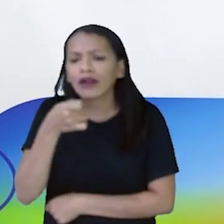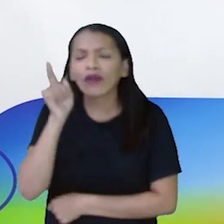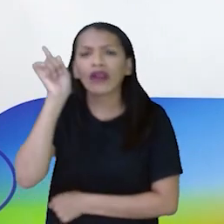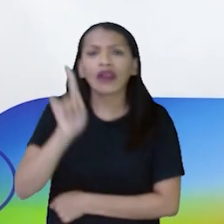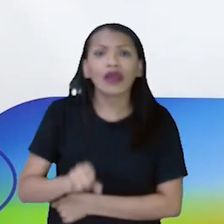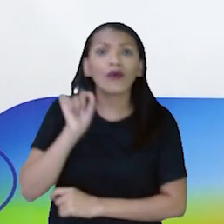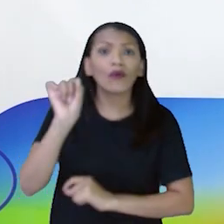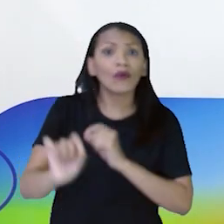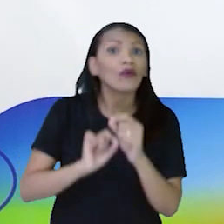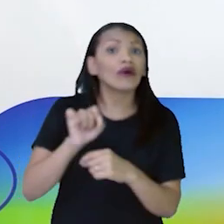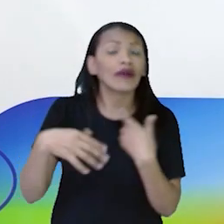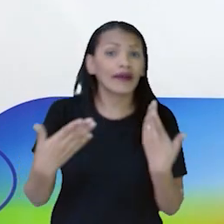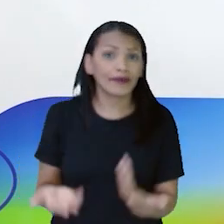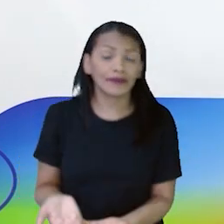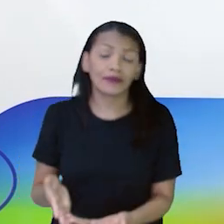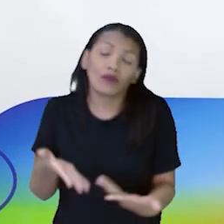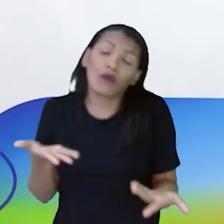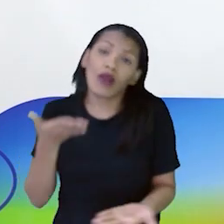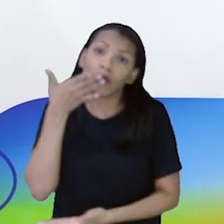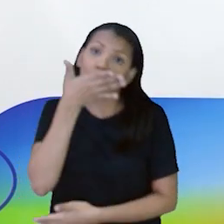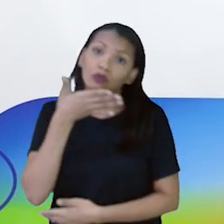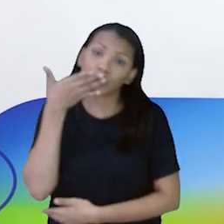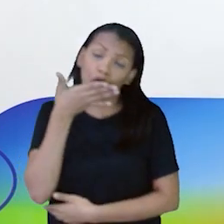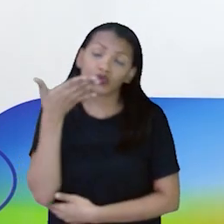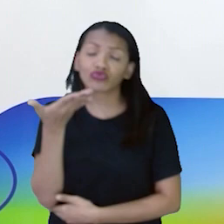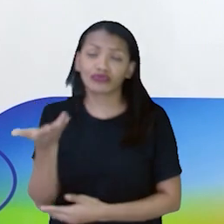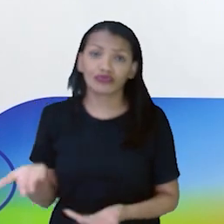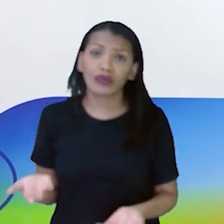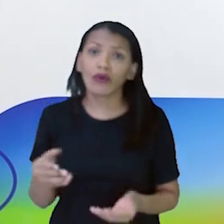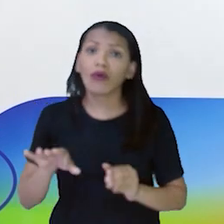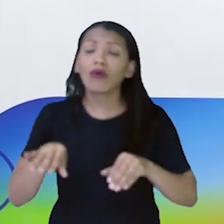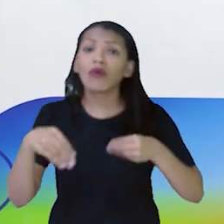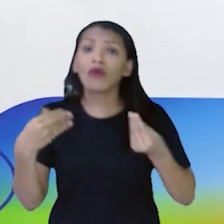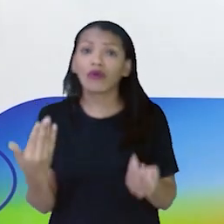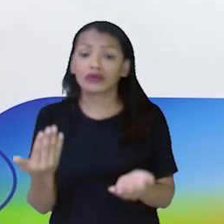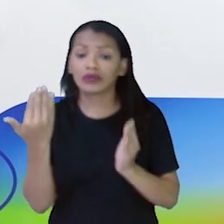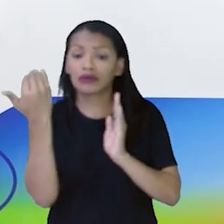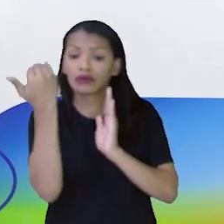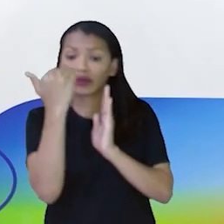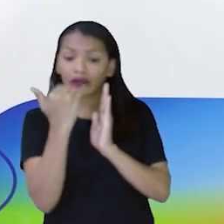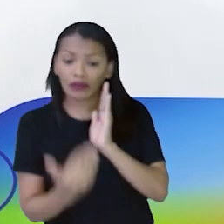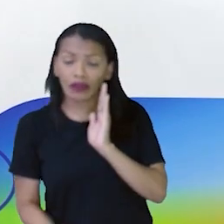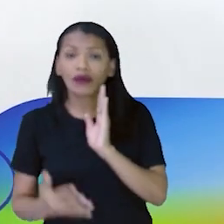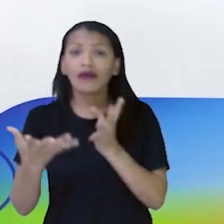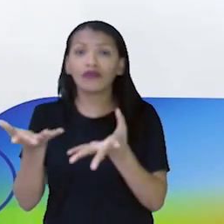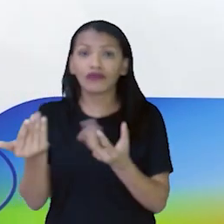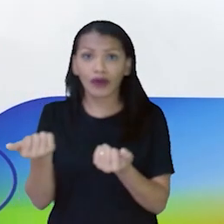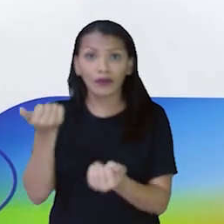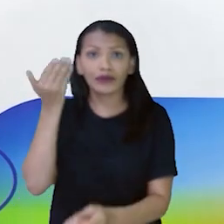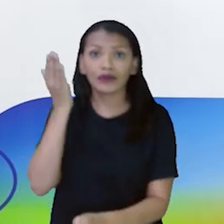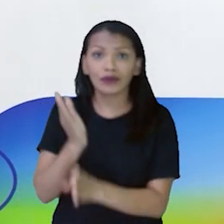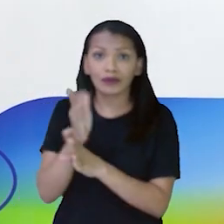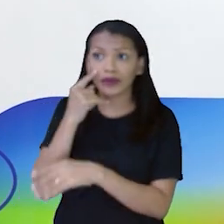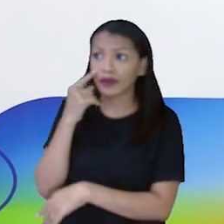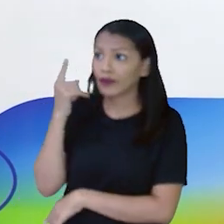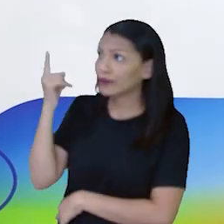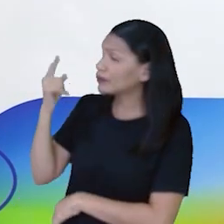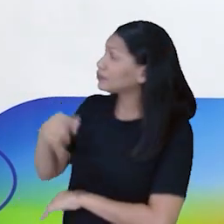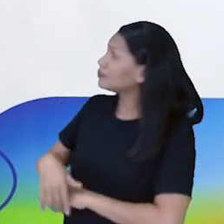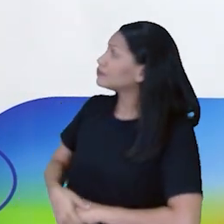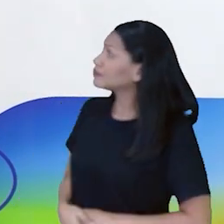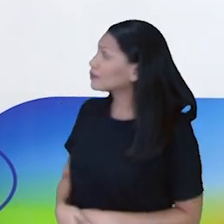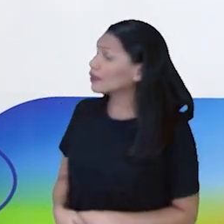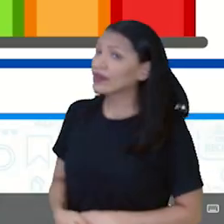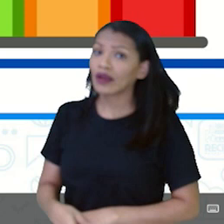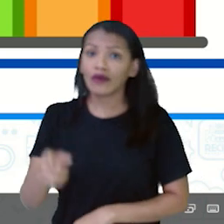doce favorito. E onde é que eu iria colocar esses dados? É aí que a gente vai descobrir hoje, olha. Olha só.